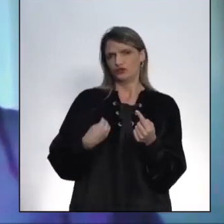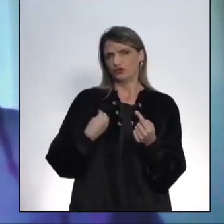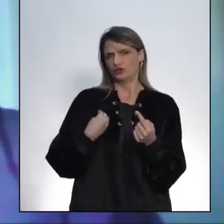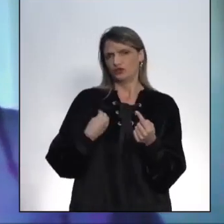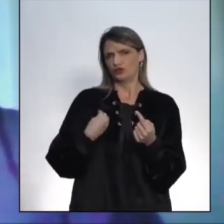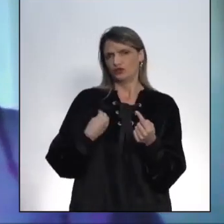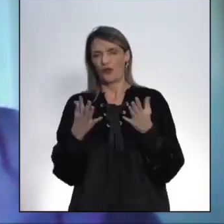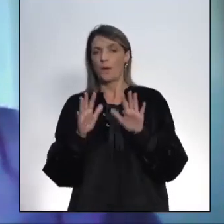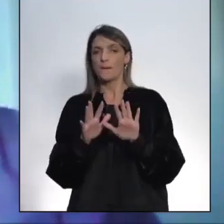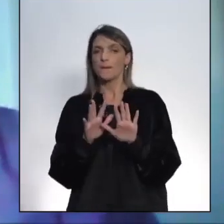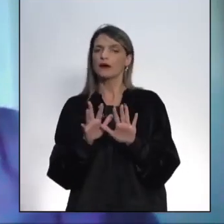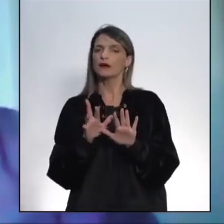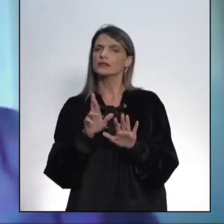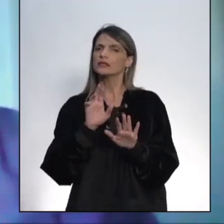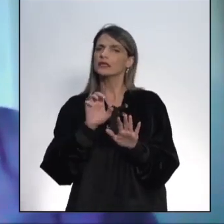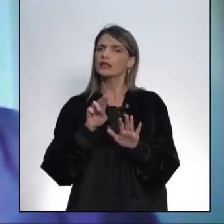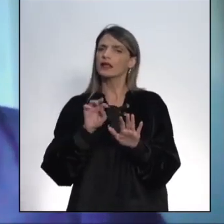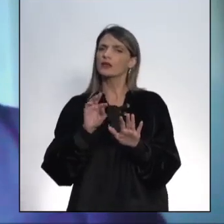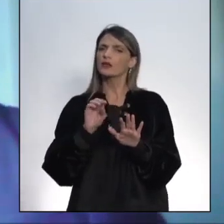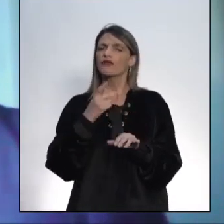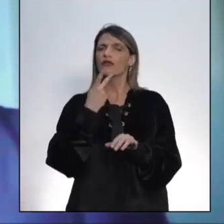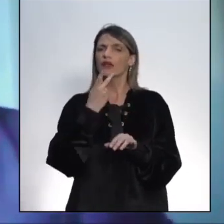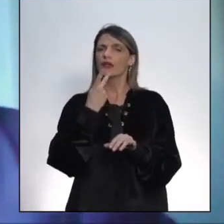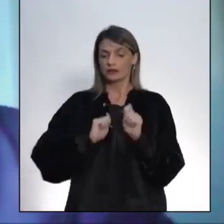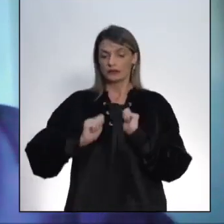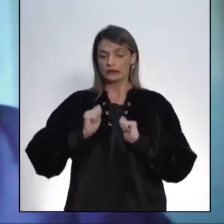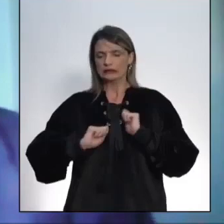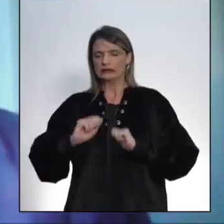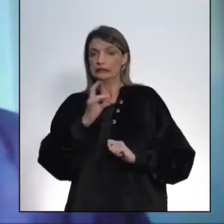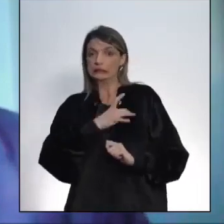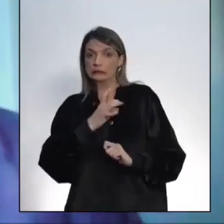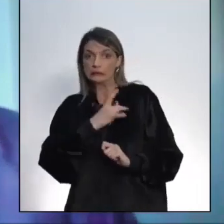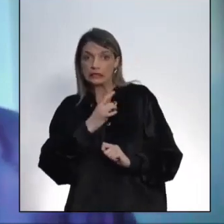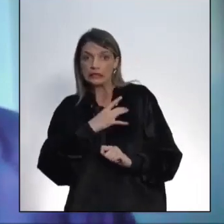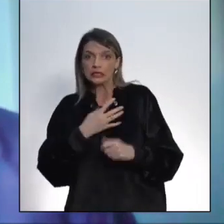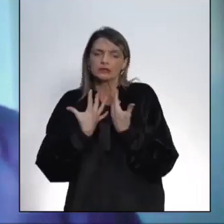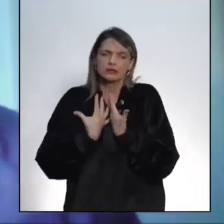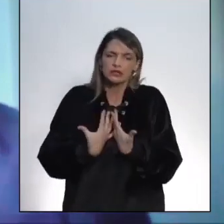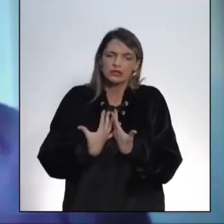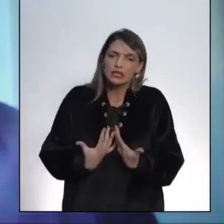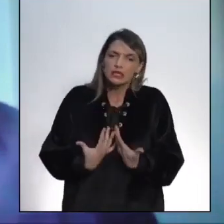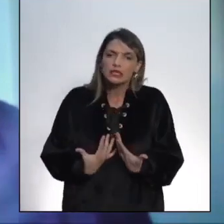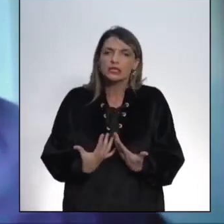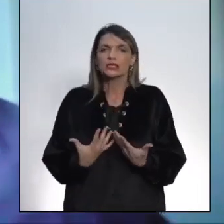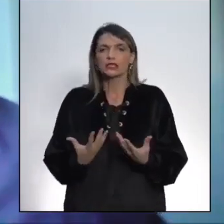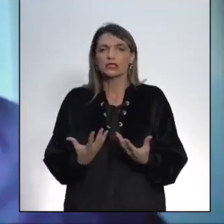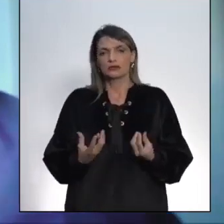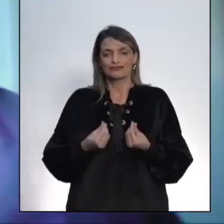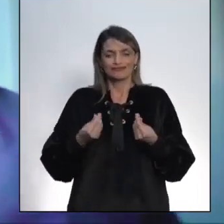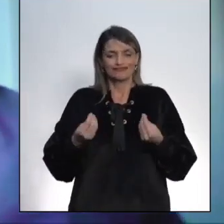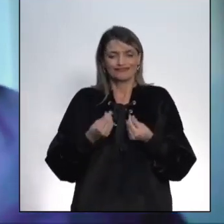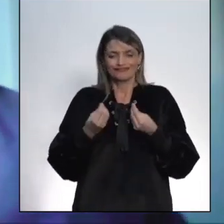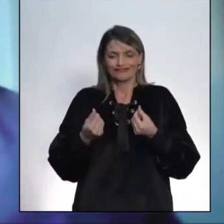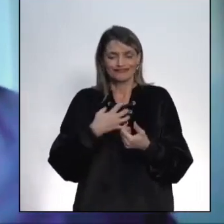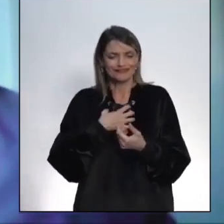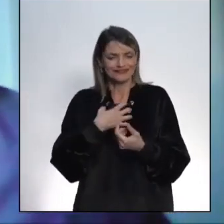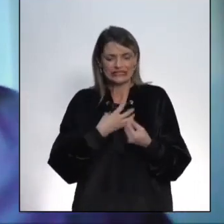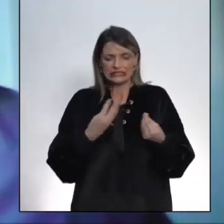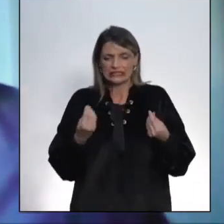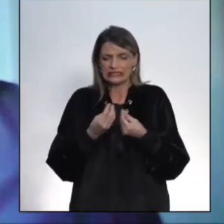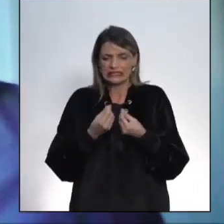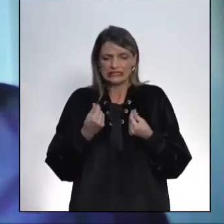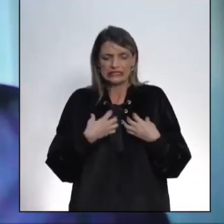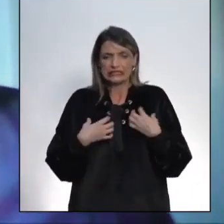o Renato falou dessa questão da ansiedade, do medo e do cansaço, que são sensações, sentimentos muito